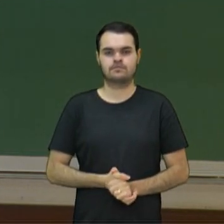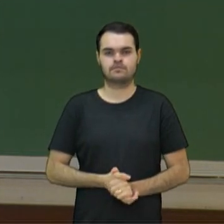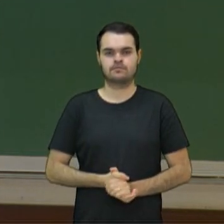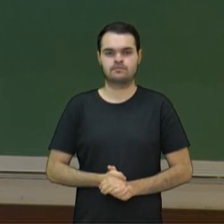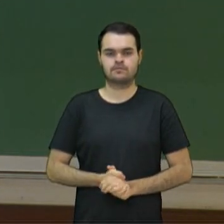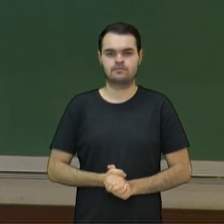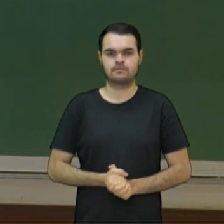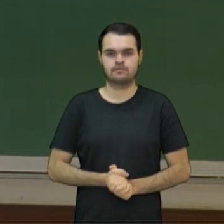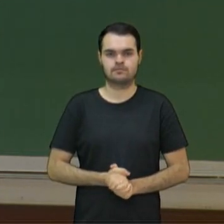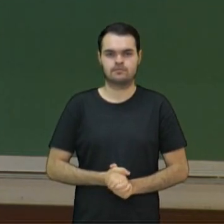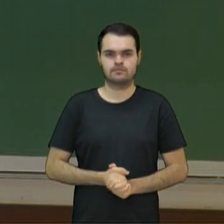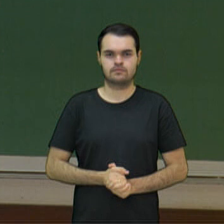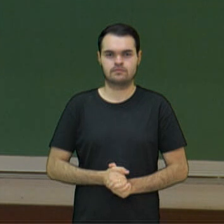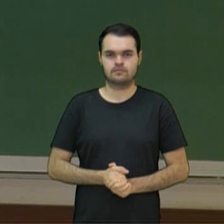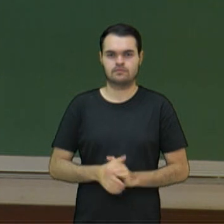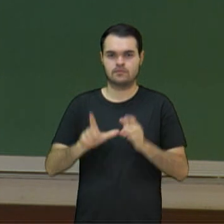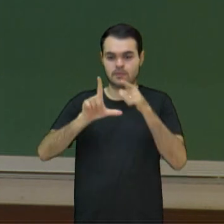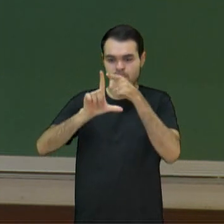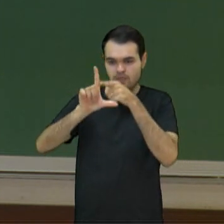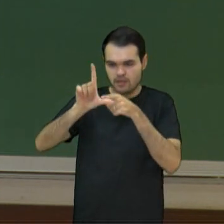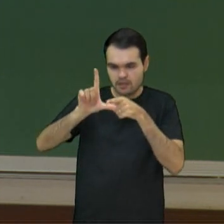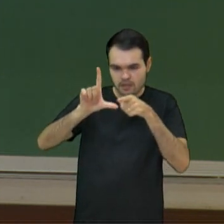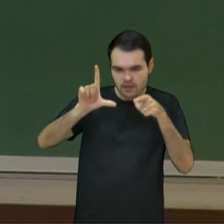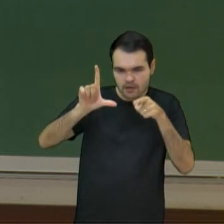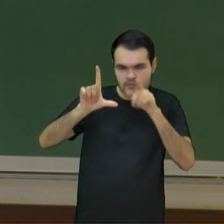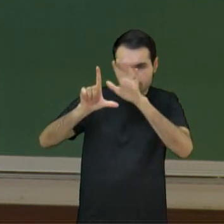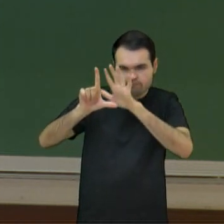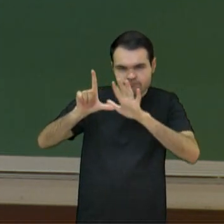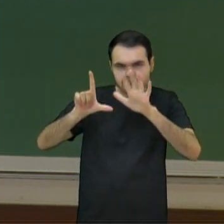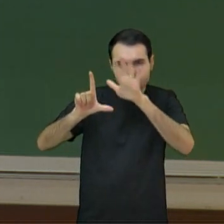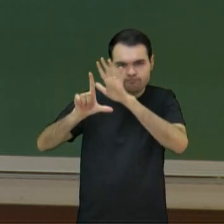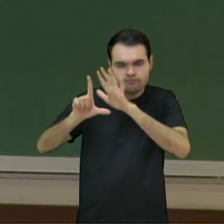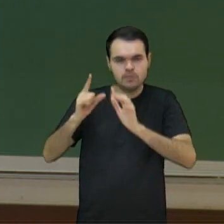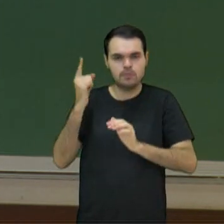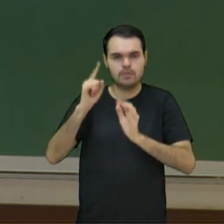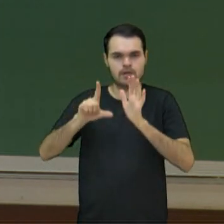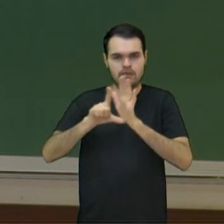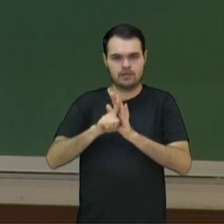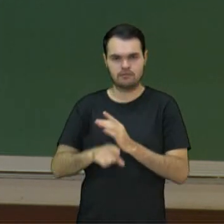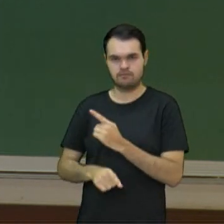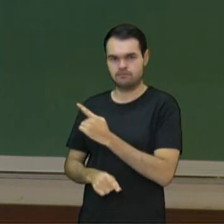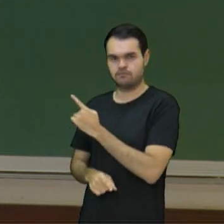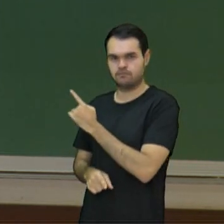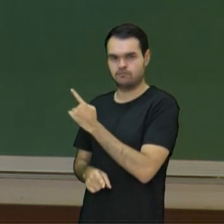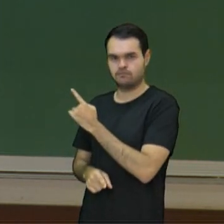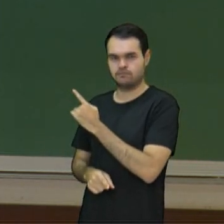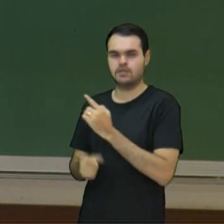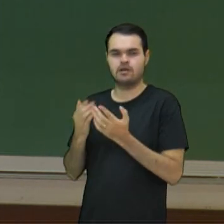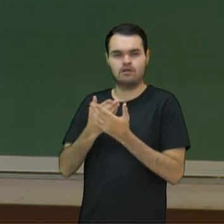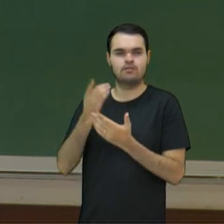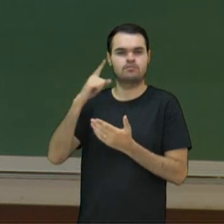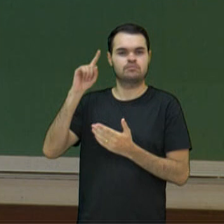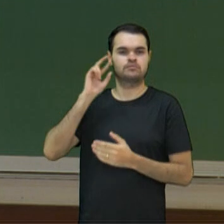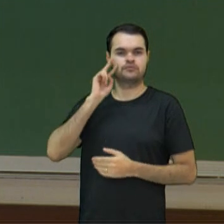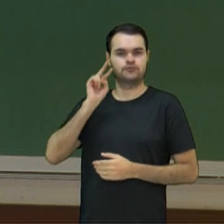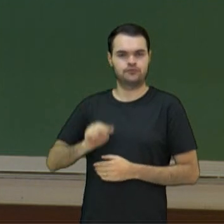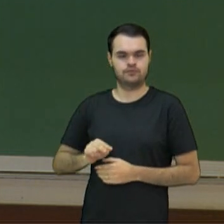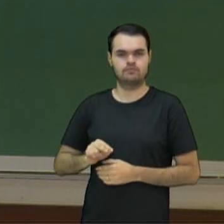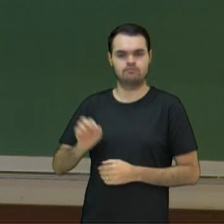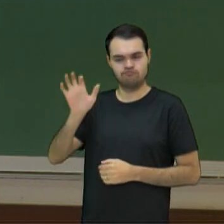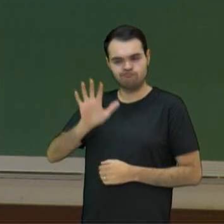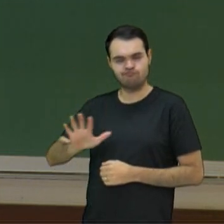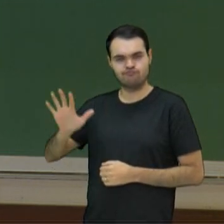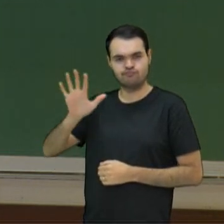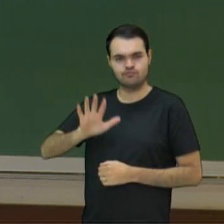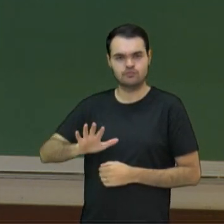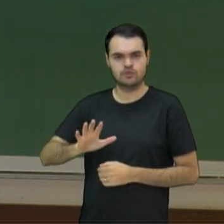A representação gráfica da primeira lei de Ohm, também nós pudemos verificar isso na aula anterior lá, né?